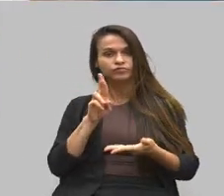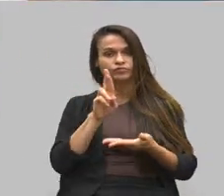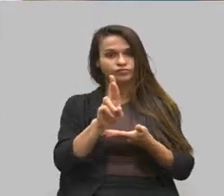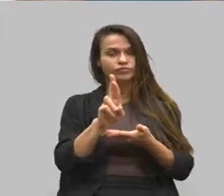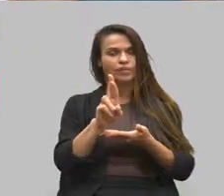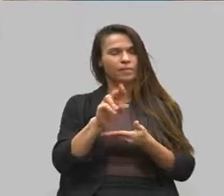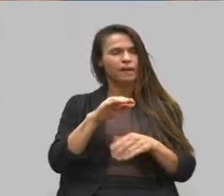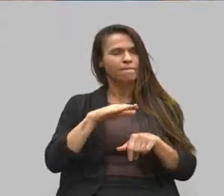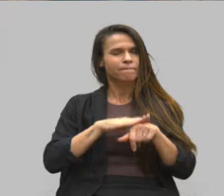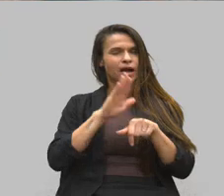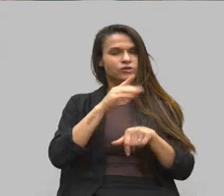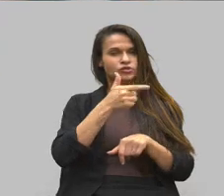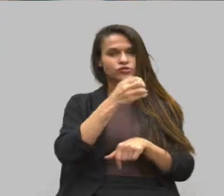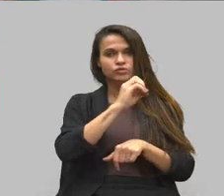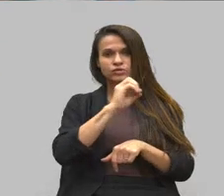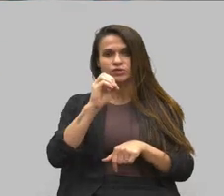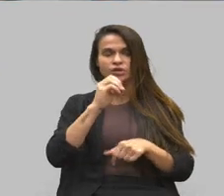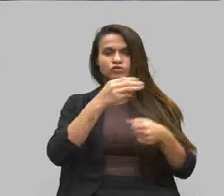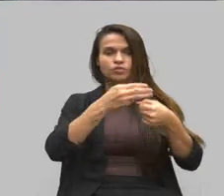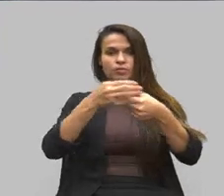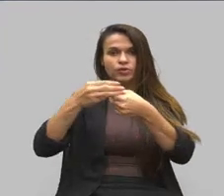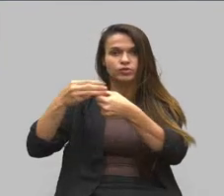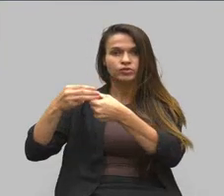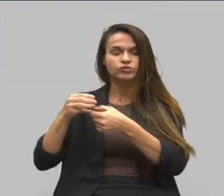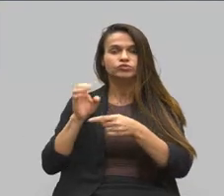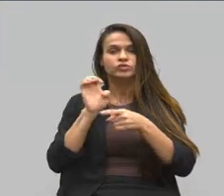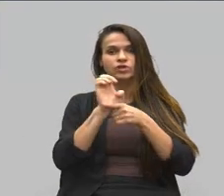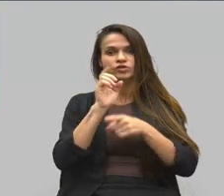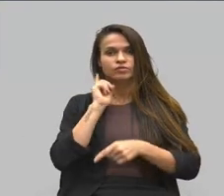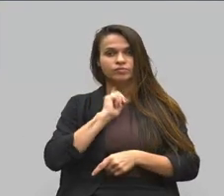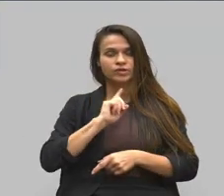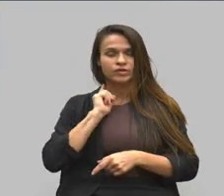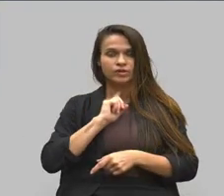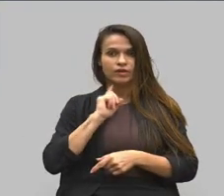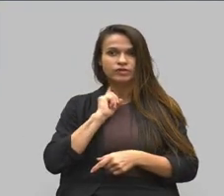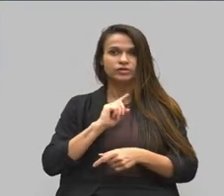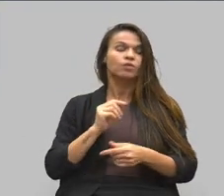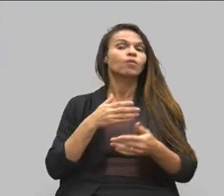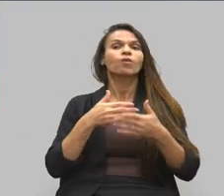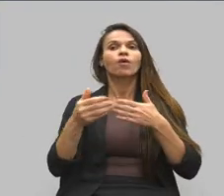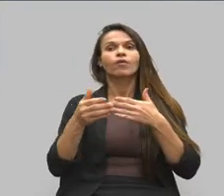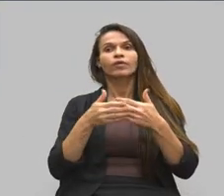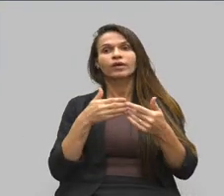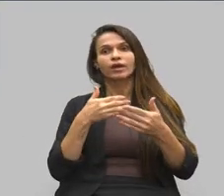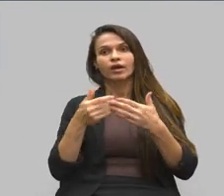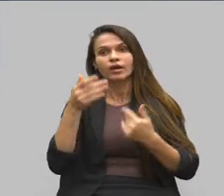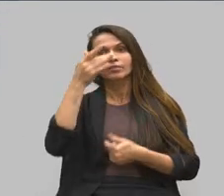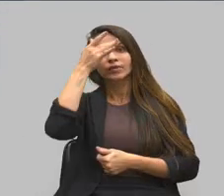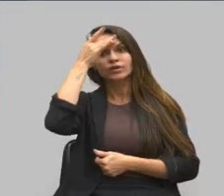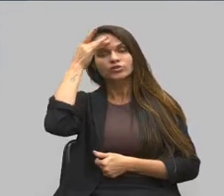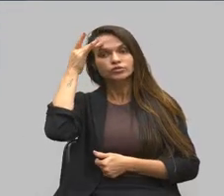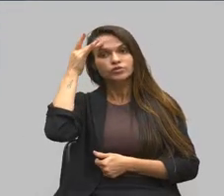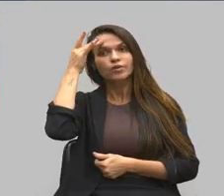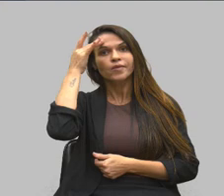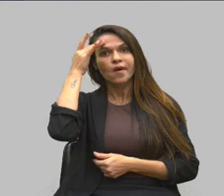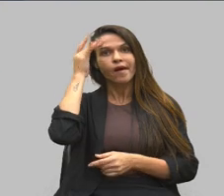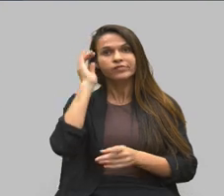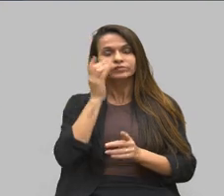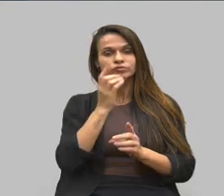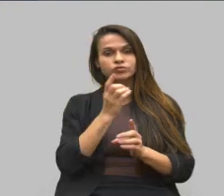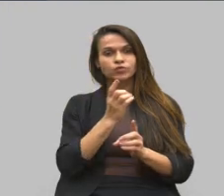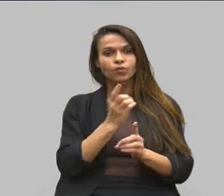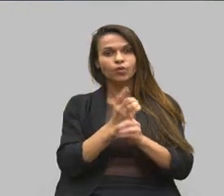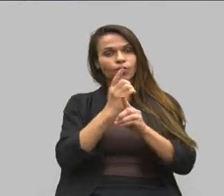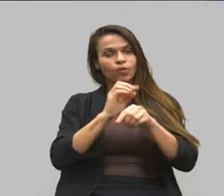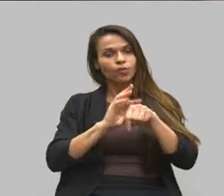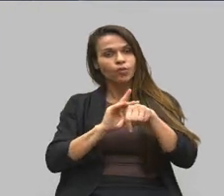200 municípios do Estado de Minas Gerais qualquer pessoa com diagnóstico oncológico